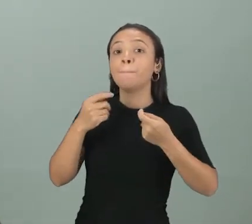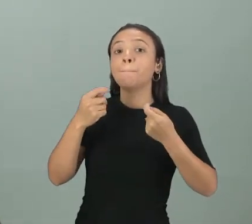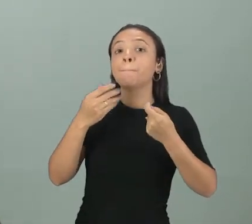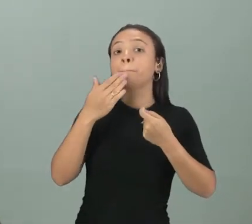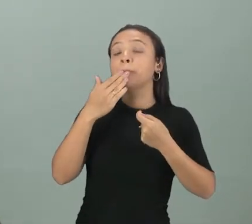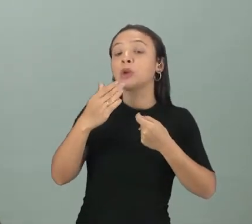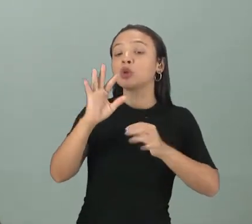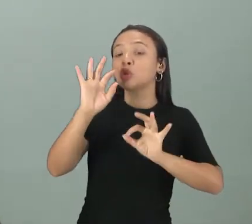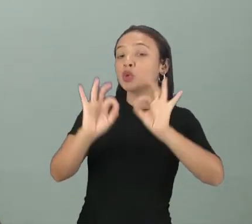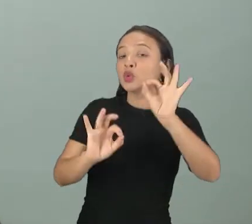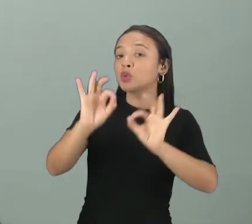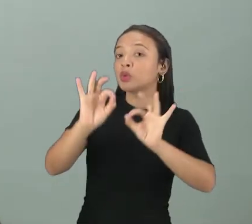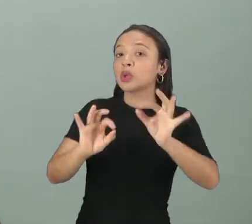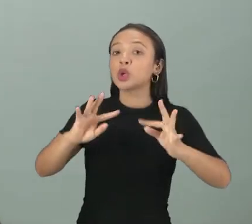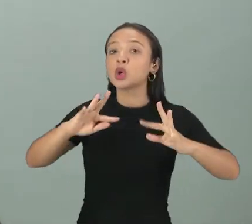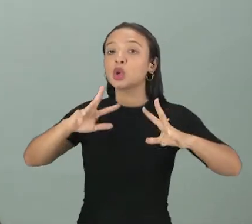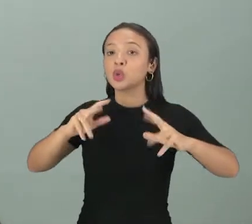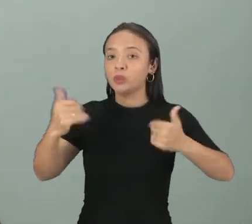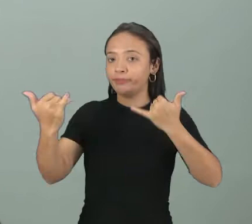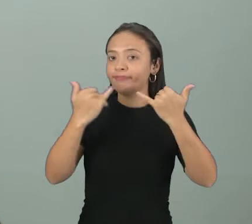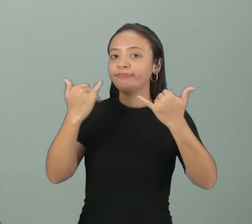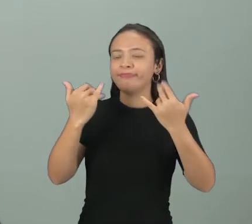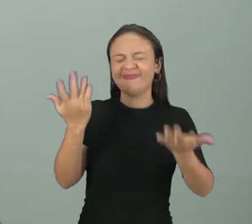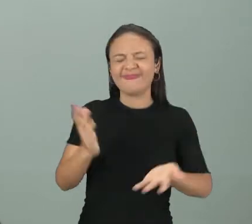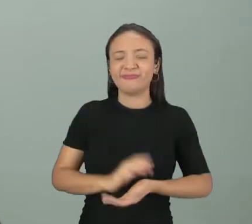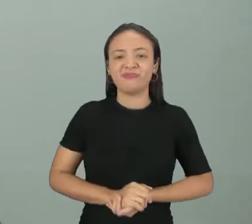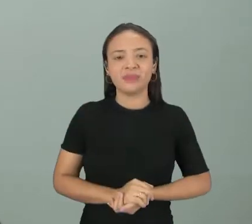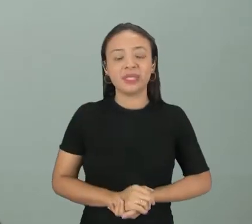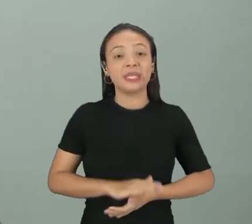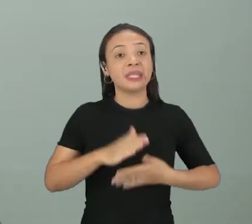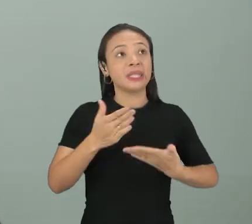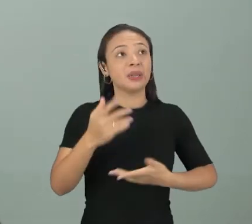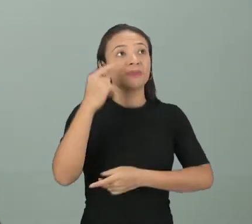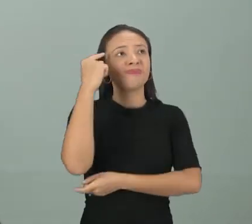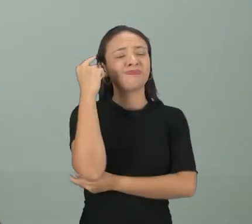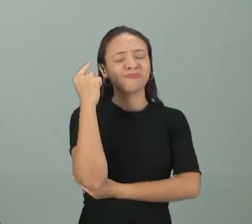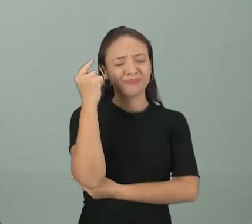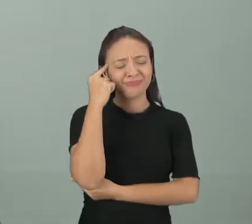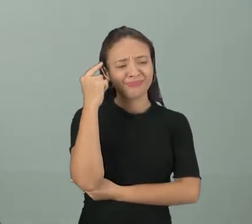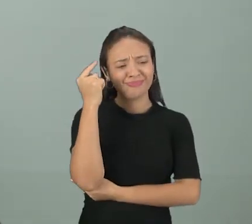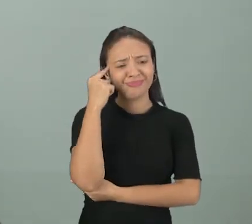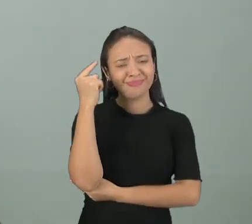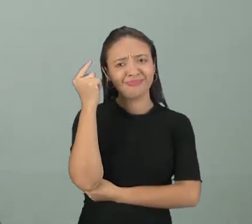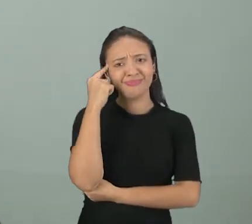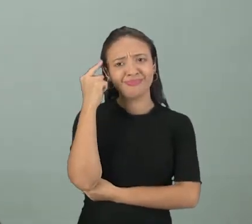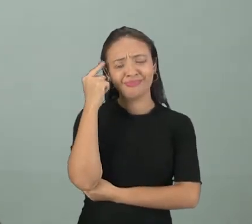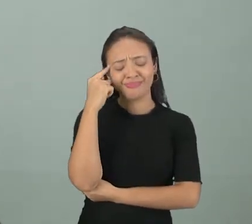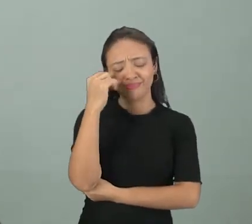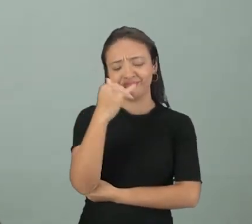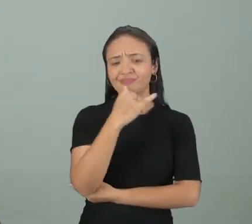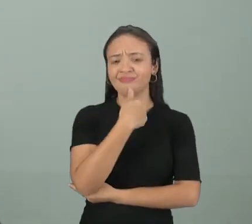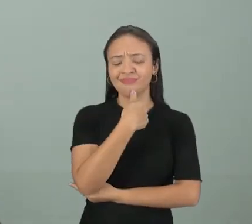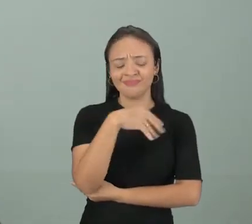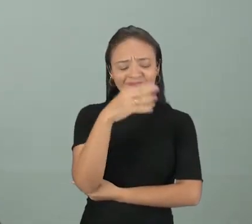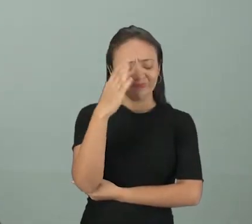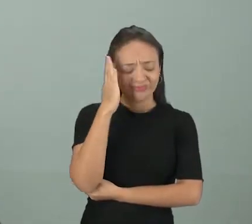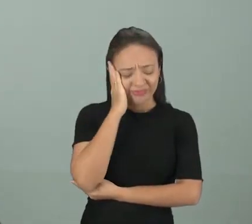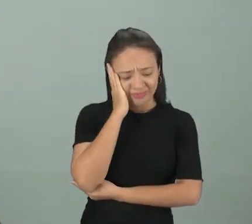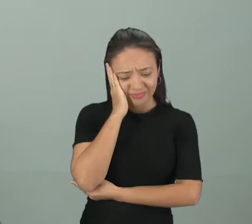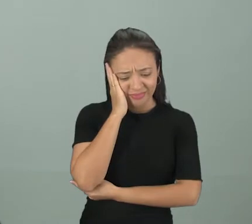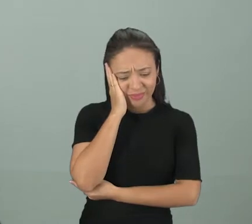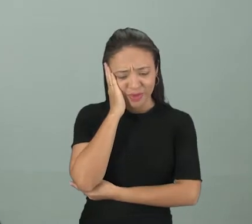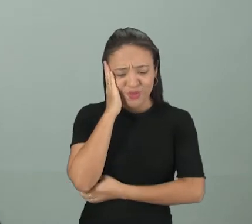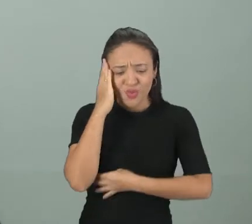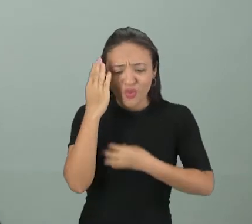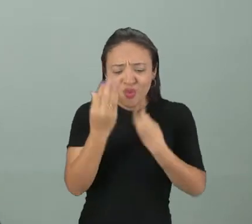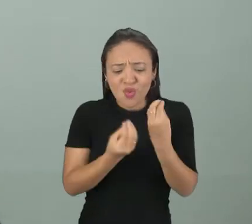aquele organizasse todas essas informações e ele ficou assim pensativo triste tentando